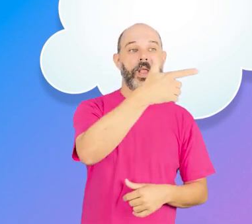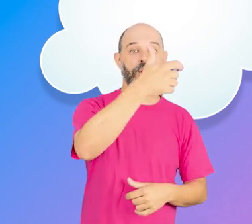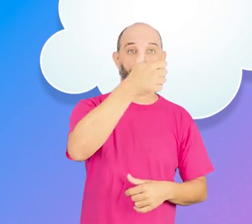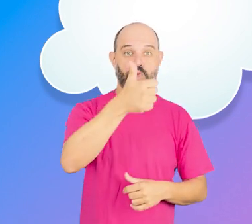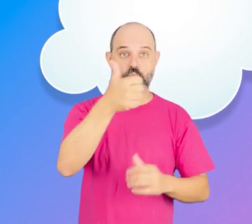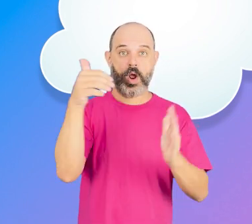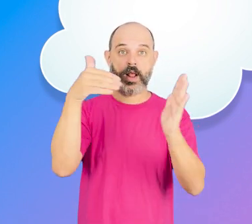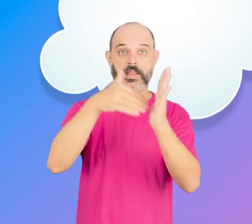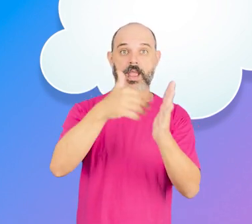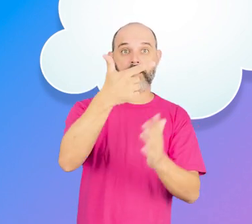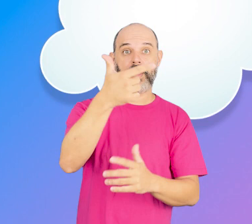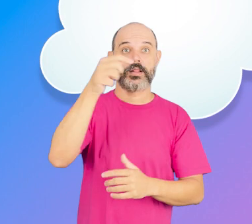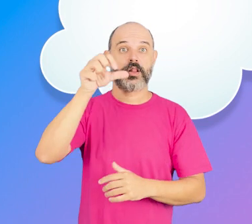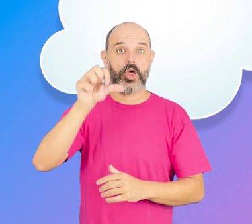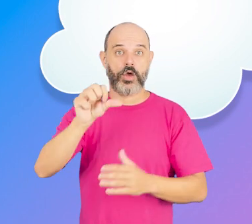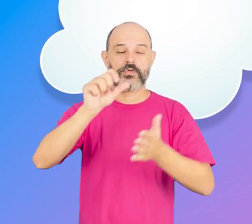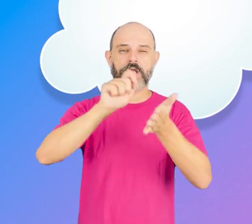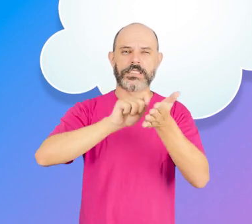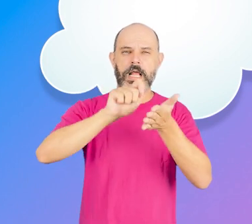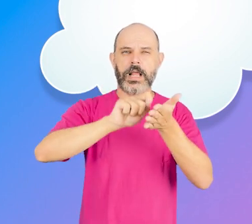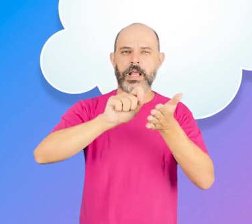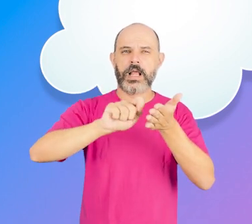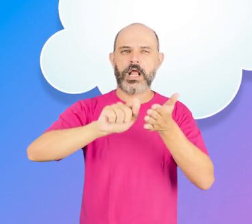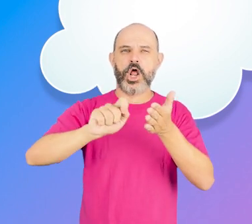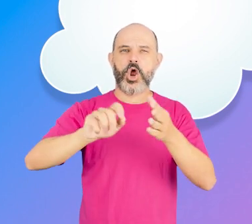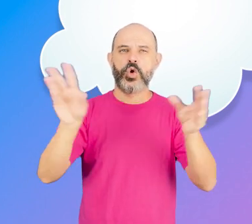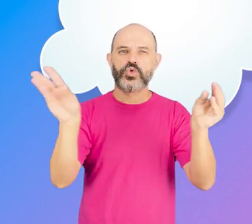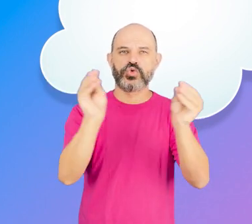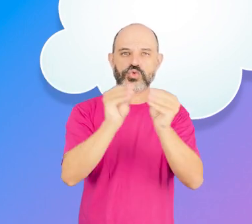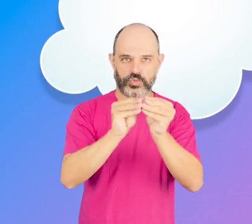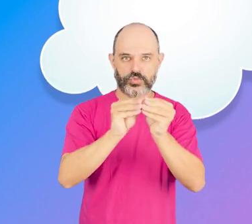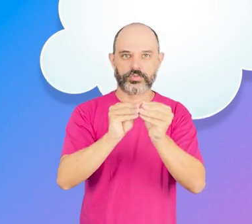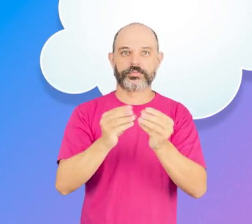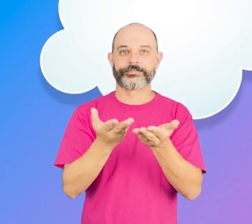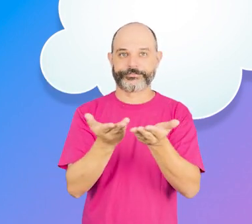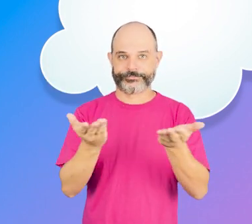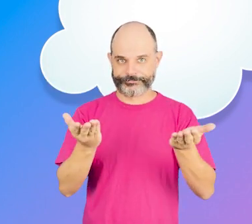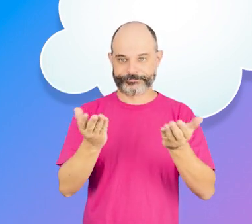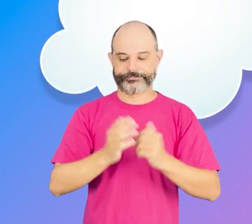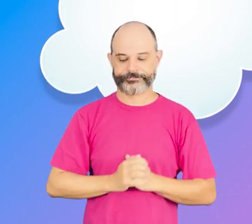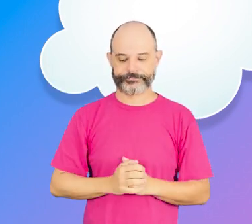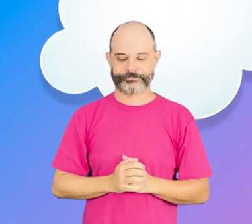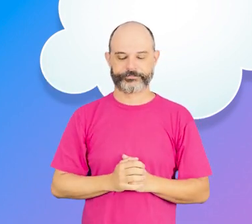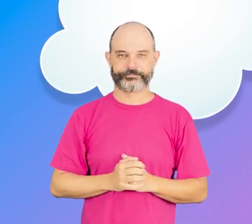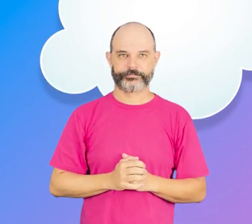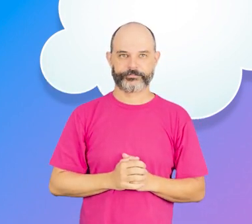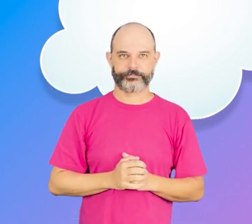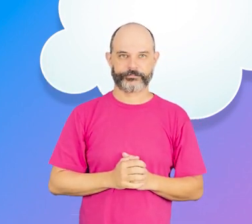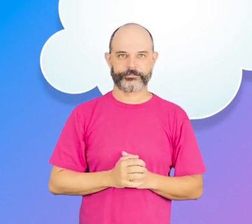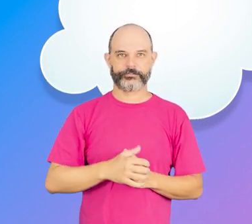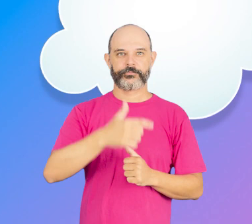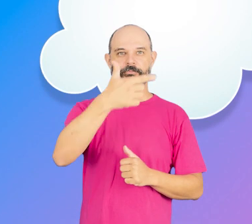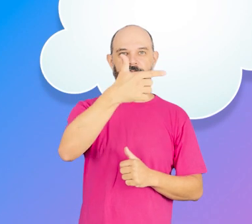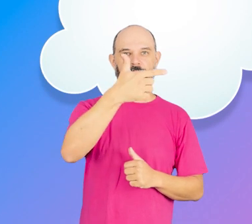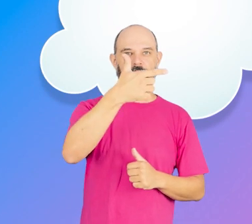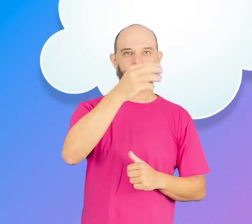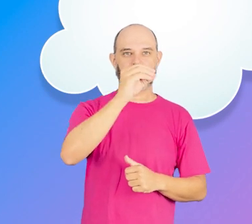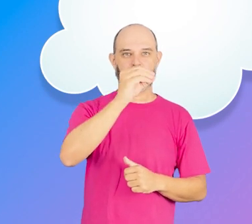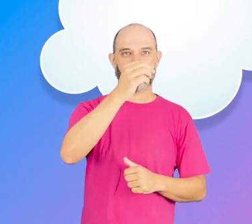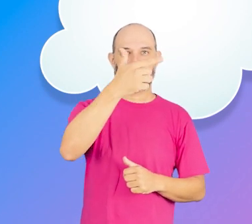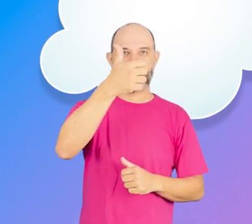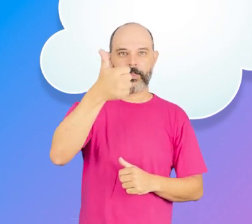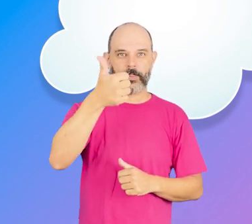21 a 29 escrevemos todo junto. Assim. 20,